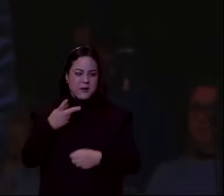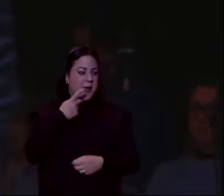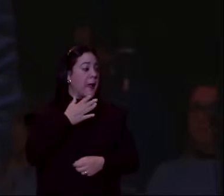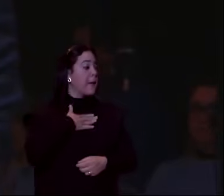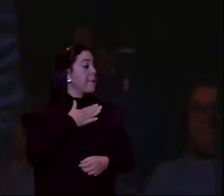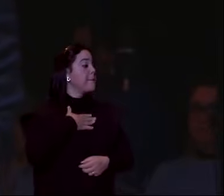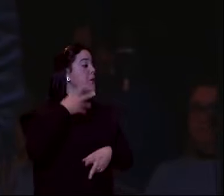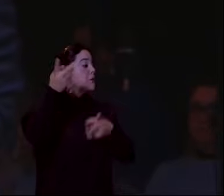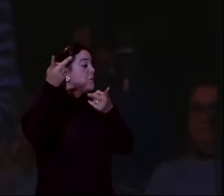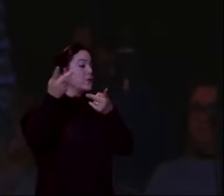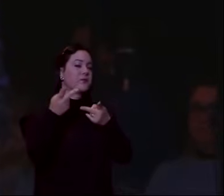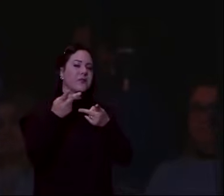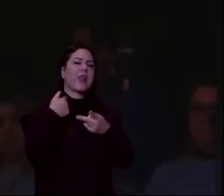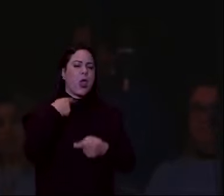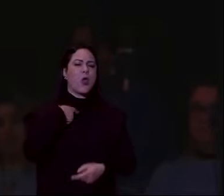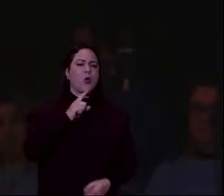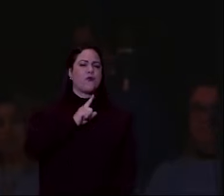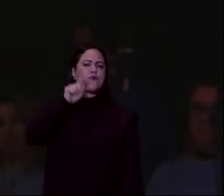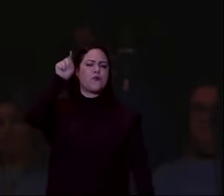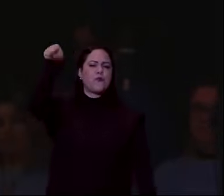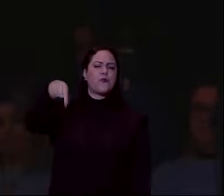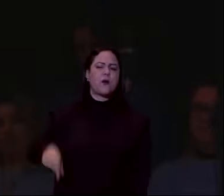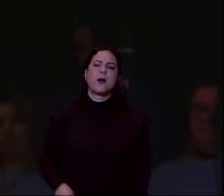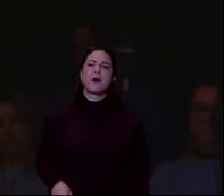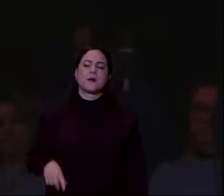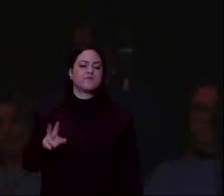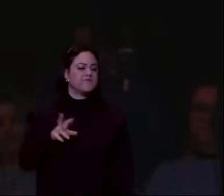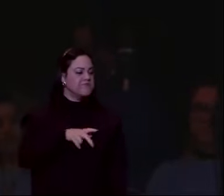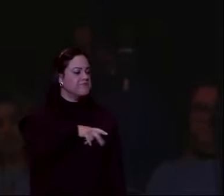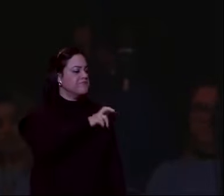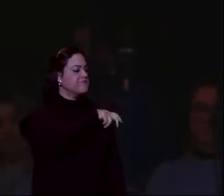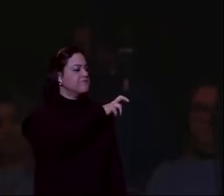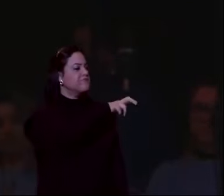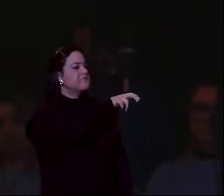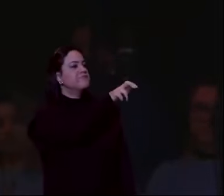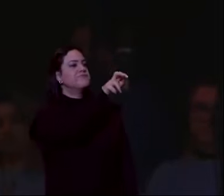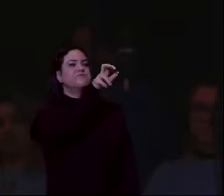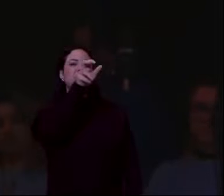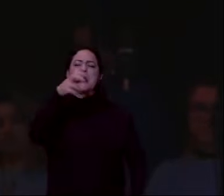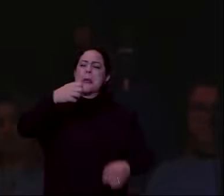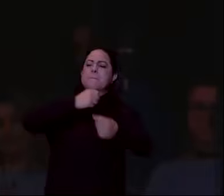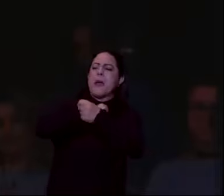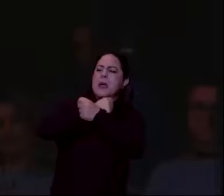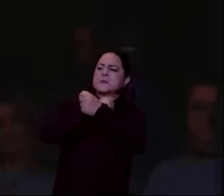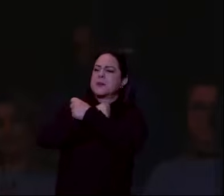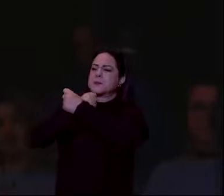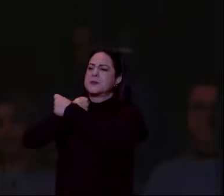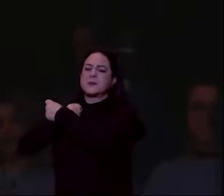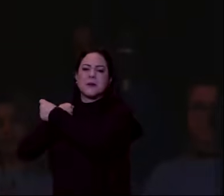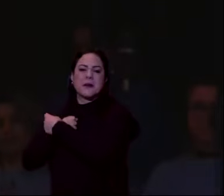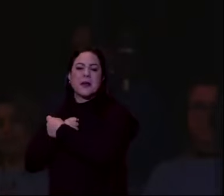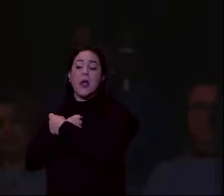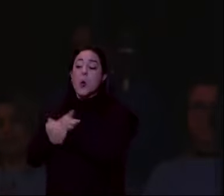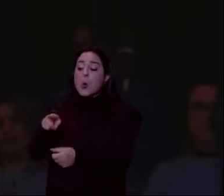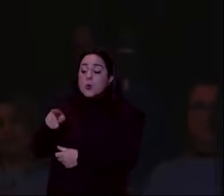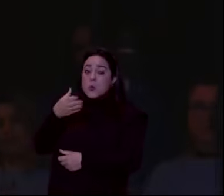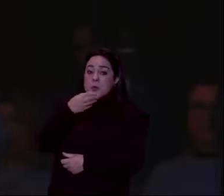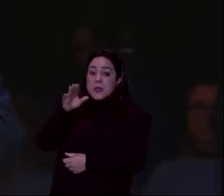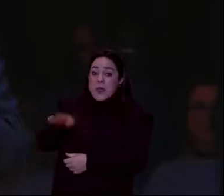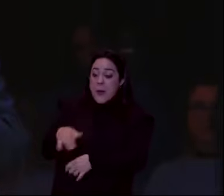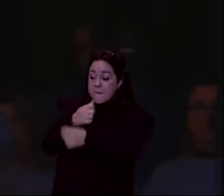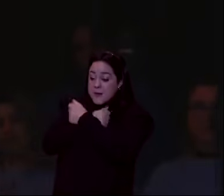meus convidados, deixa que eu vou lá. Daí saiu aqui do púlpito, foi lá e começou a abraçar todos eles. Quando ele abraçou aquele menino,